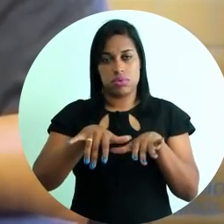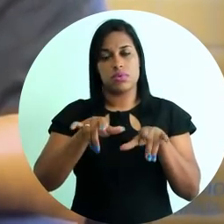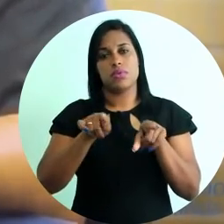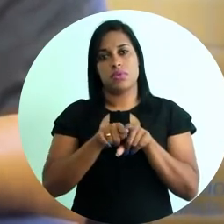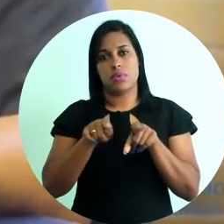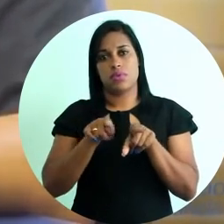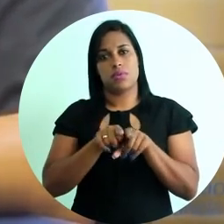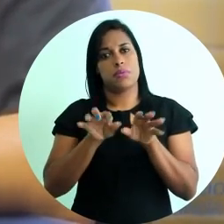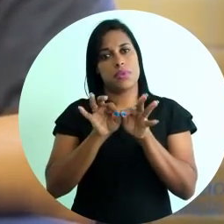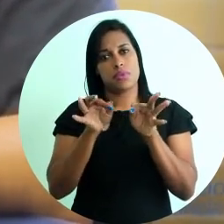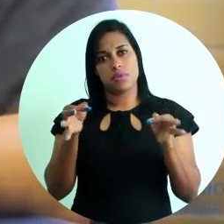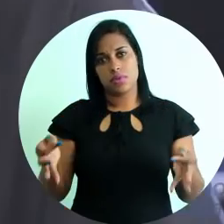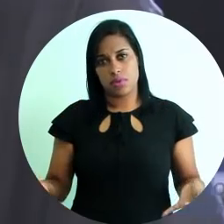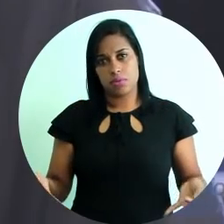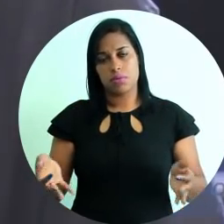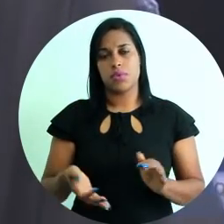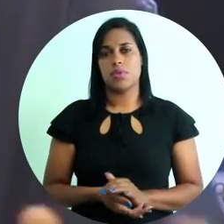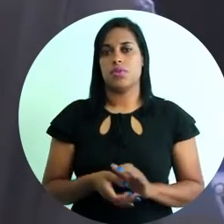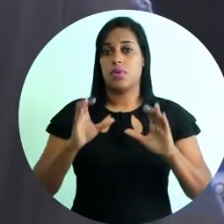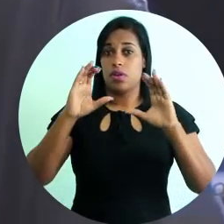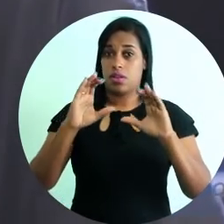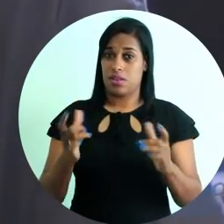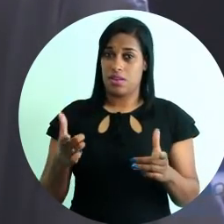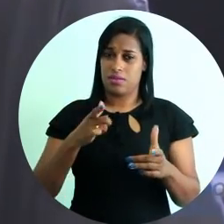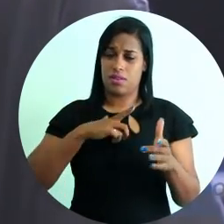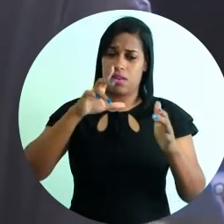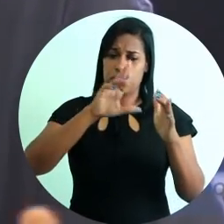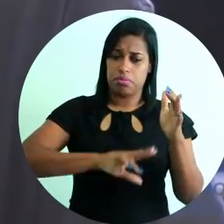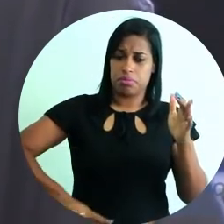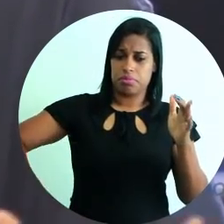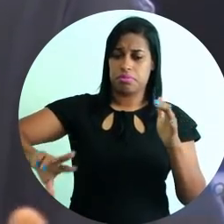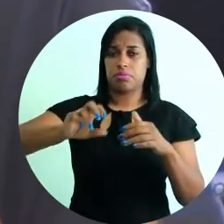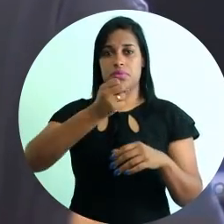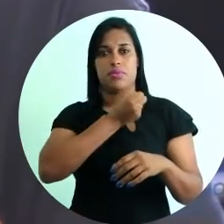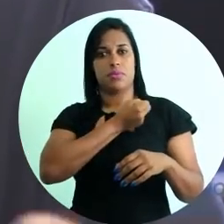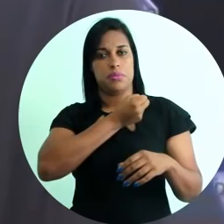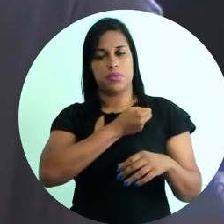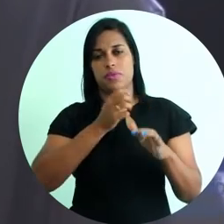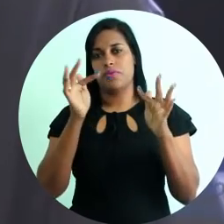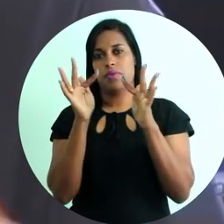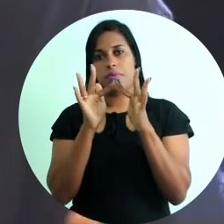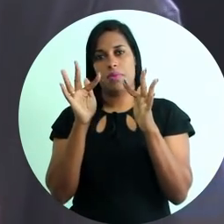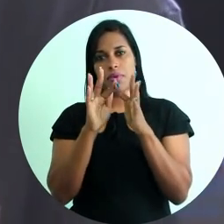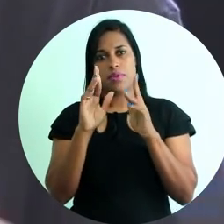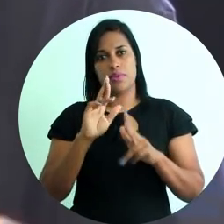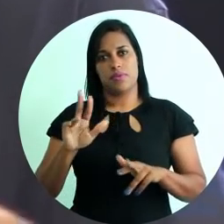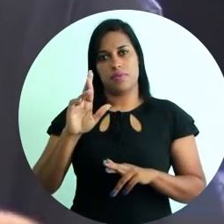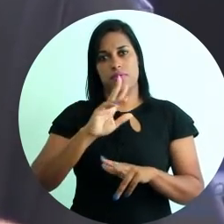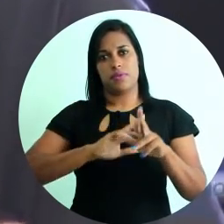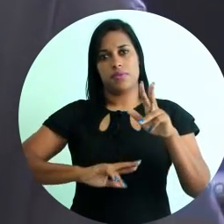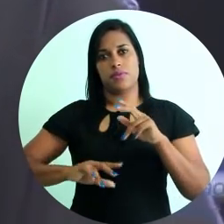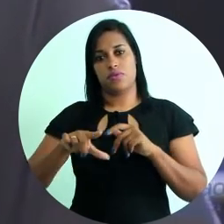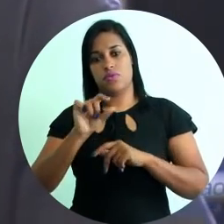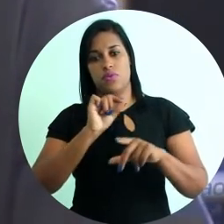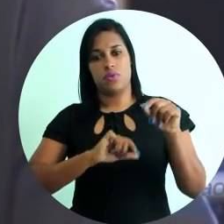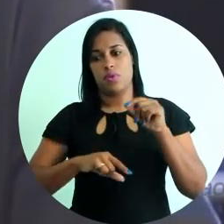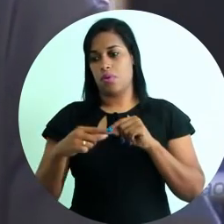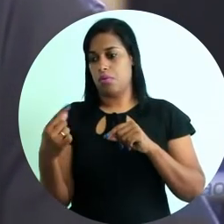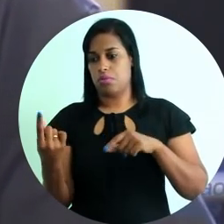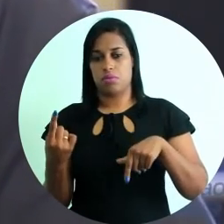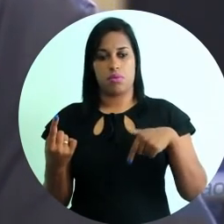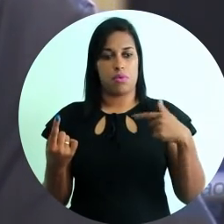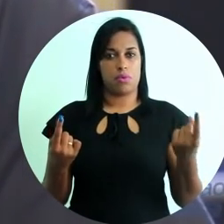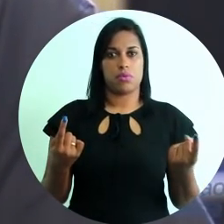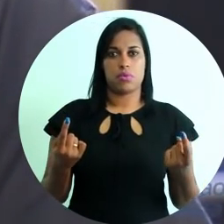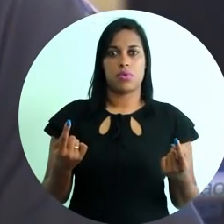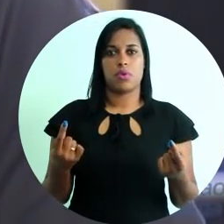formatos bem simples. É claro, existem inúmeros formatos diferentes, mas você pode eventualmente escolher um ou outro. Você pode receber,